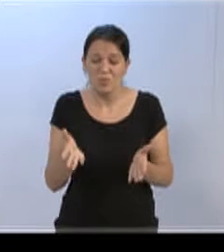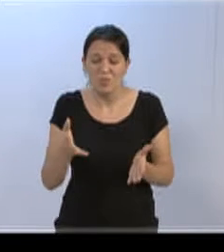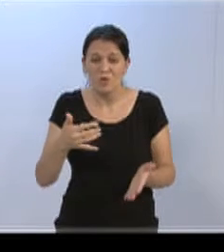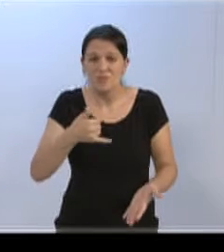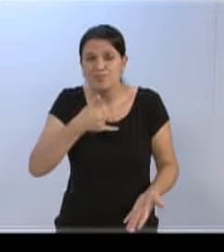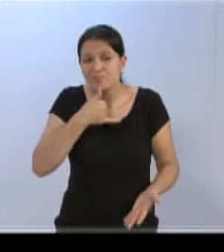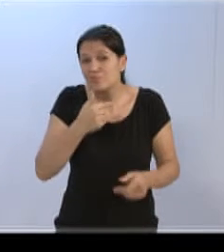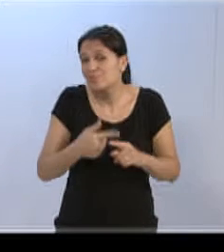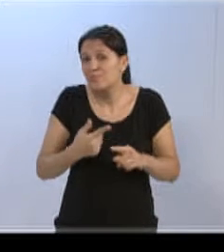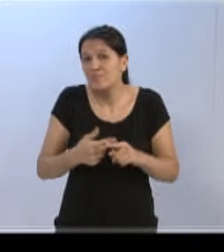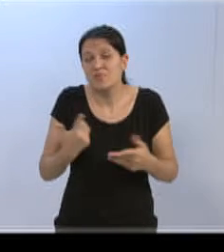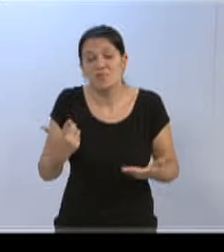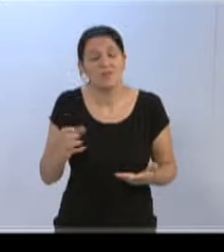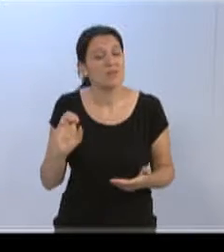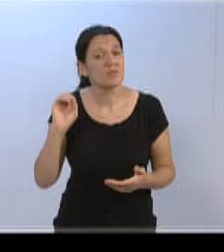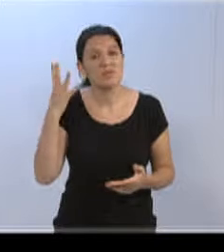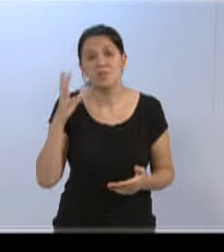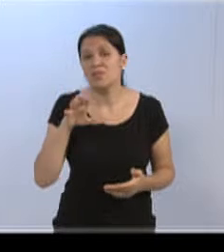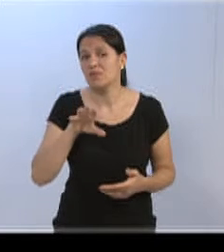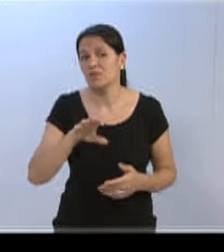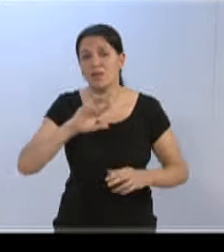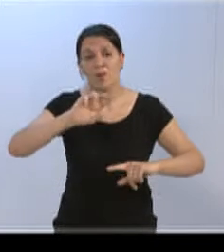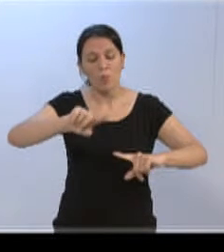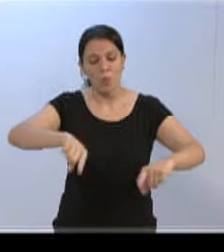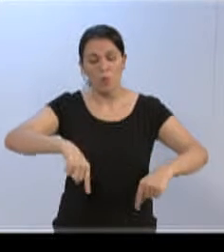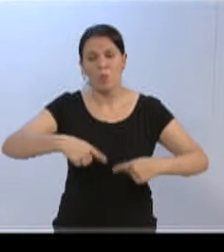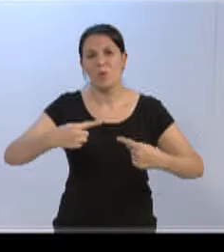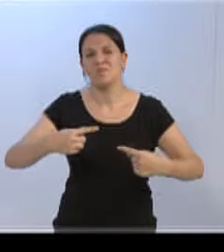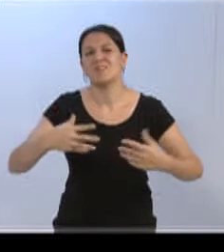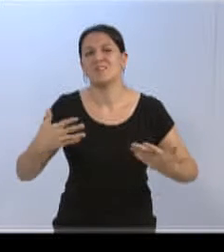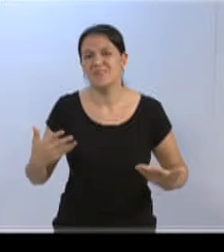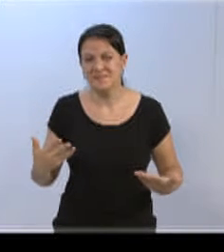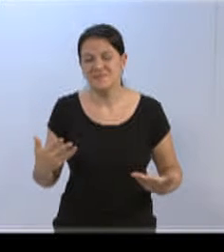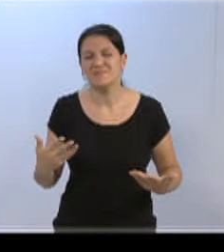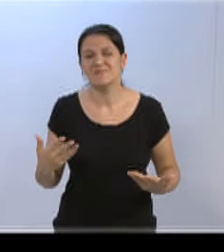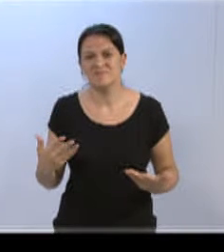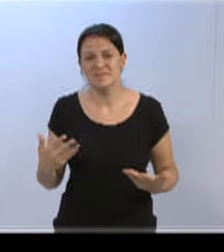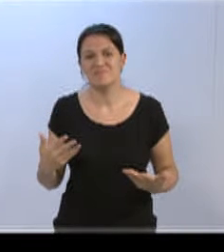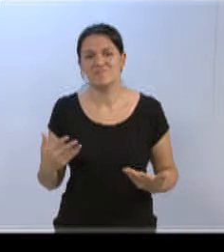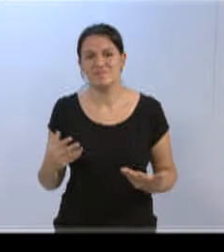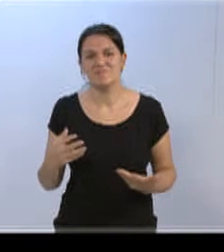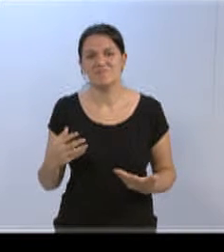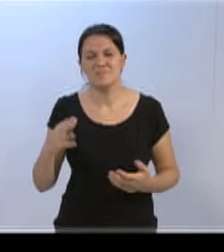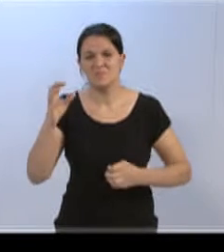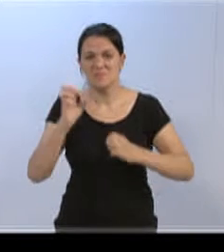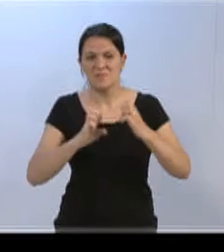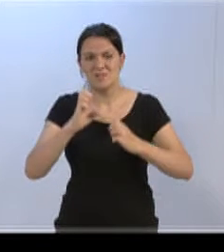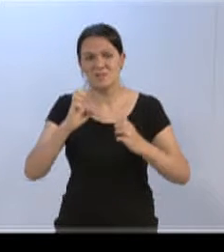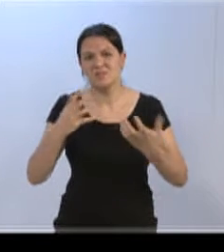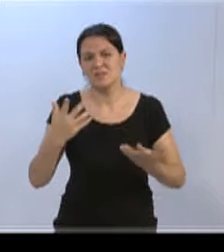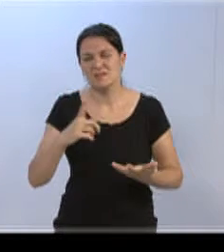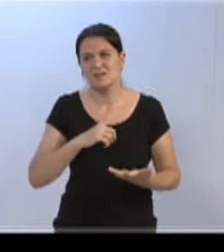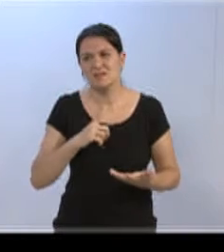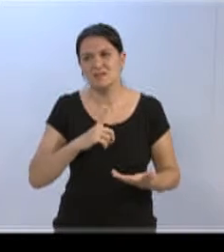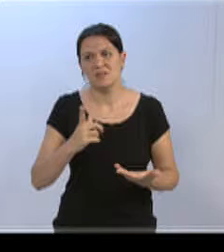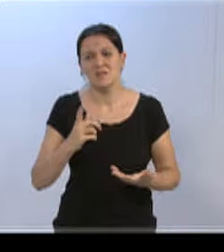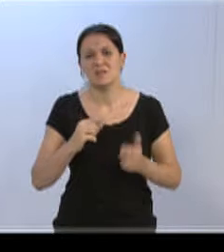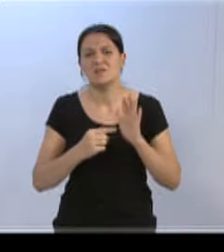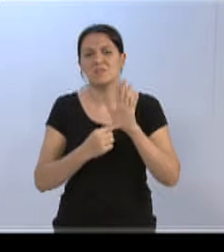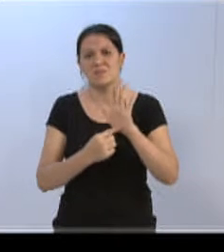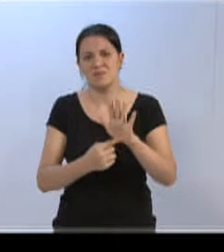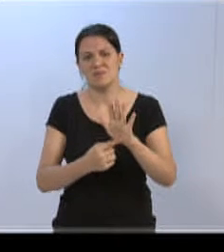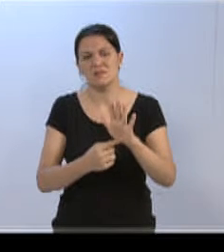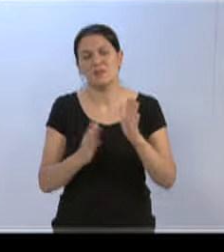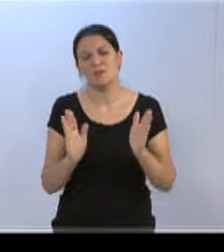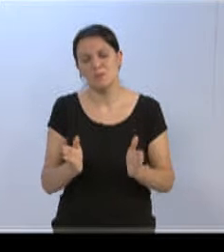URB, em que realmente é totalmente desproporcional o que uma empresa sustentável tem que apresentar e o que